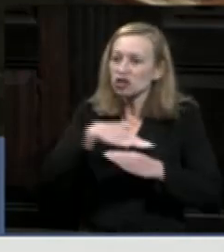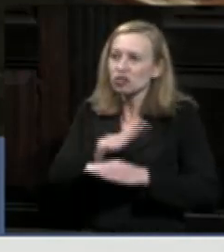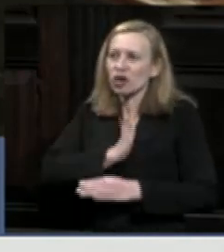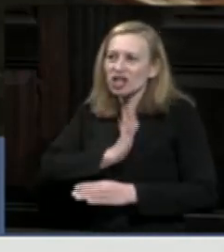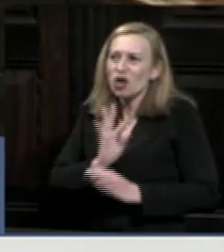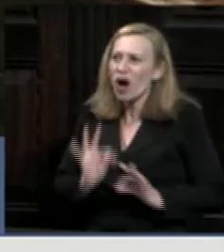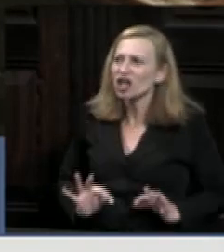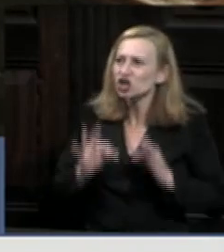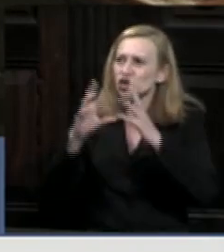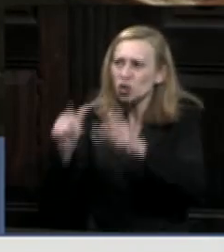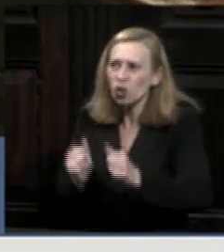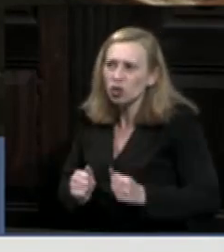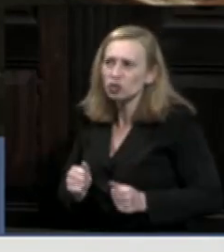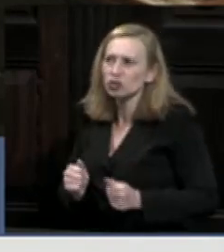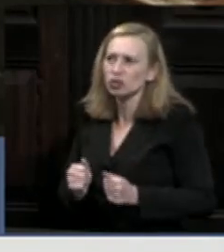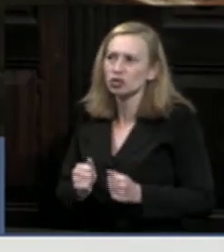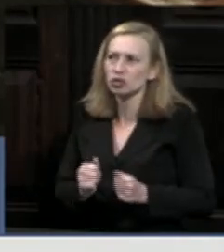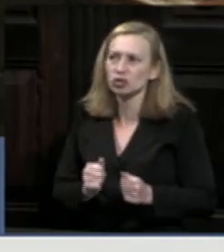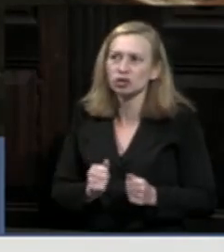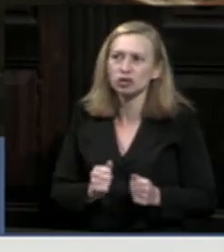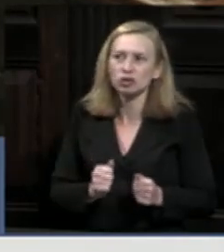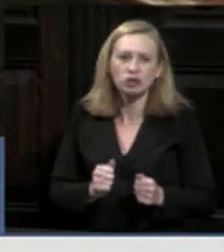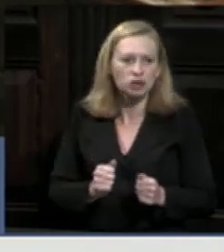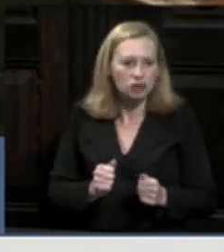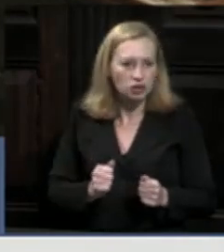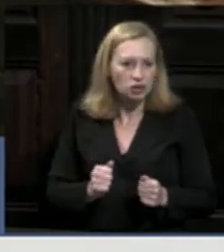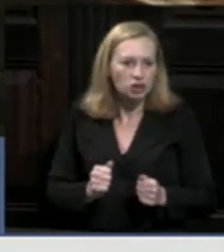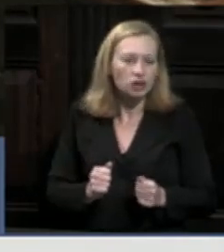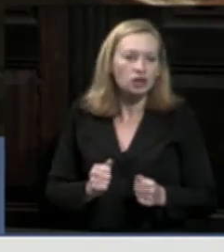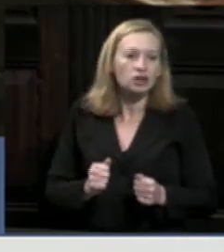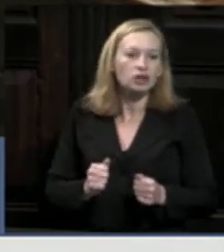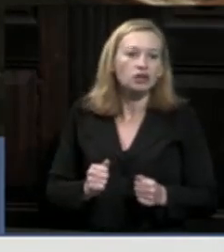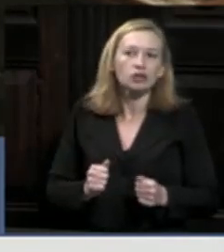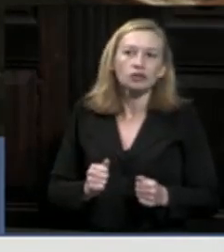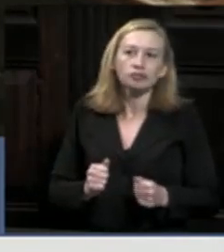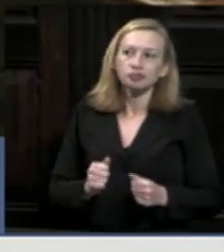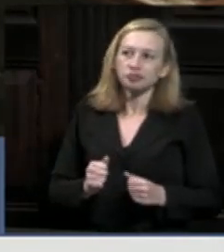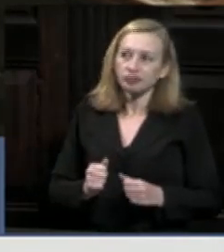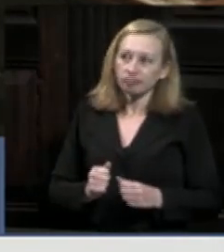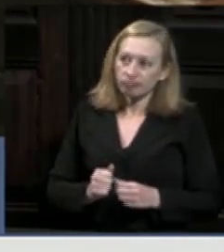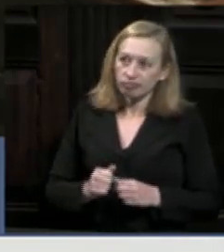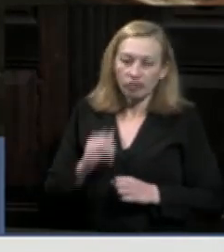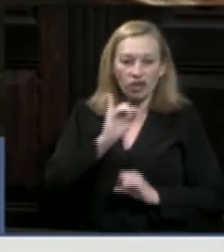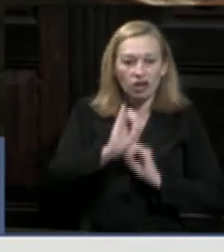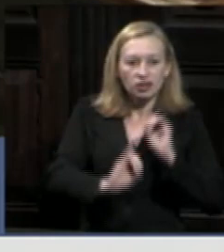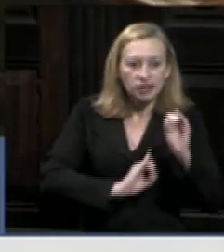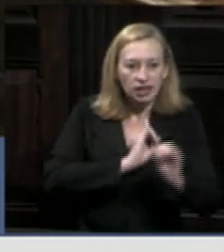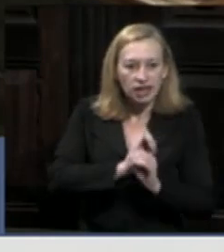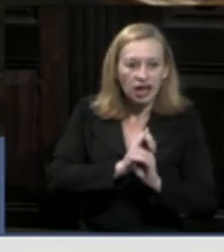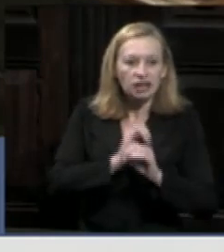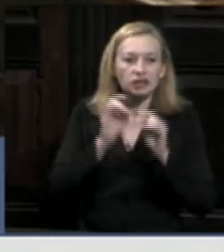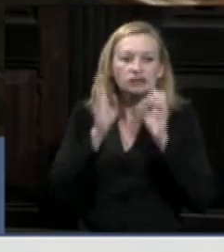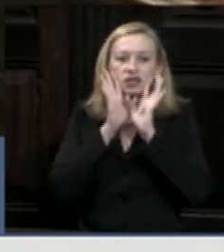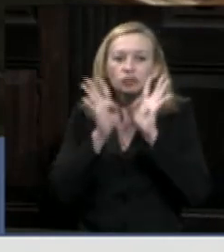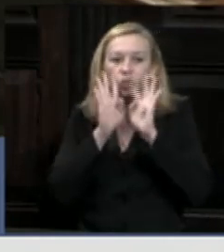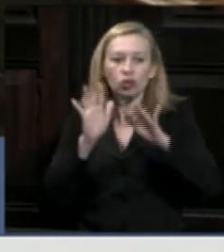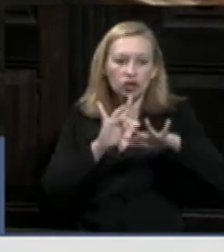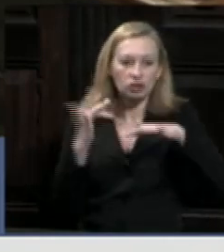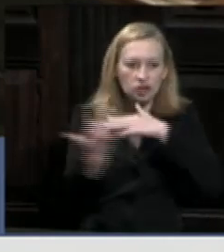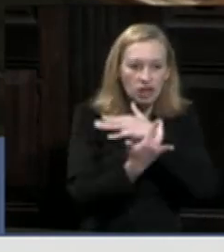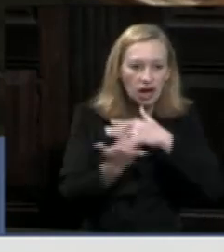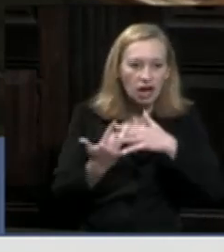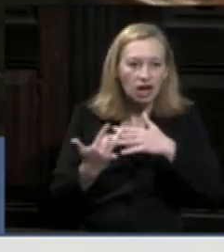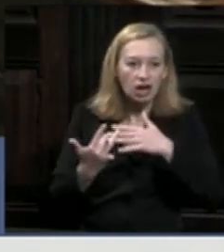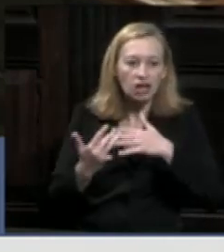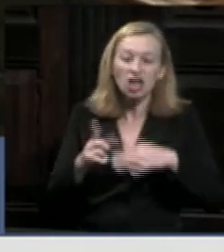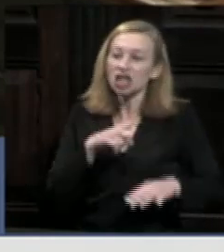solidariedade aqui no plenário nas redes sociais até os adversários do jair presidente não